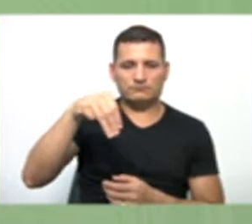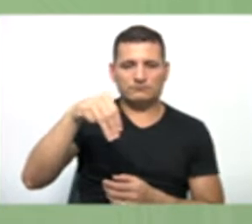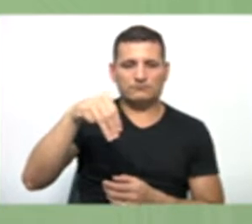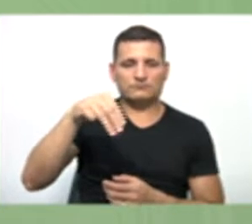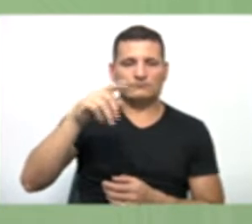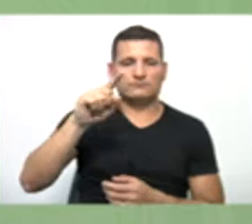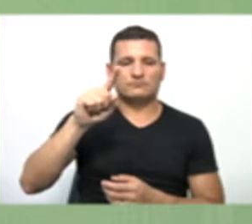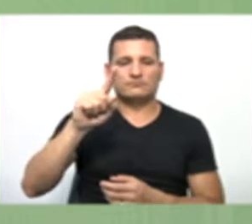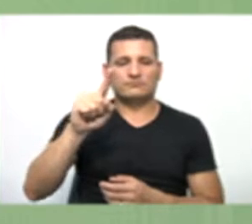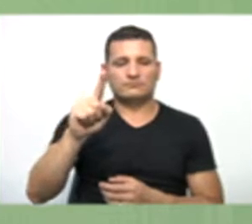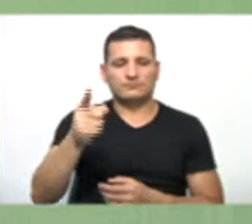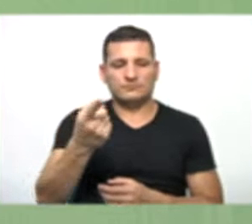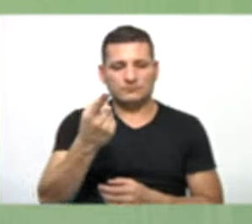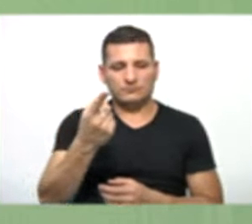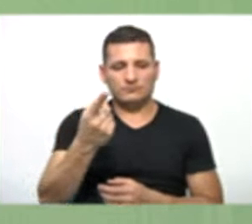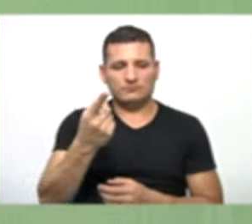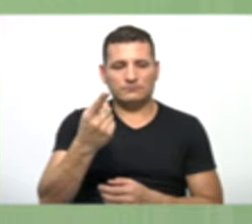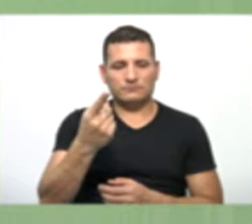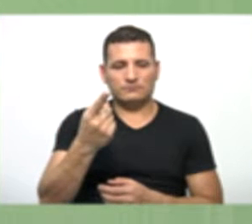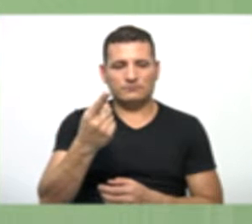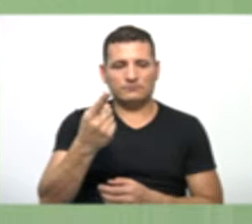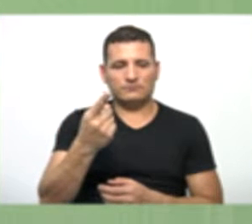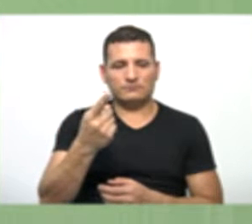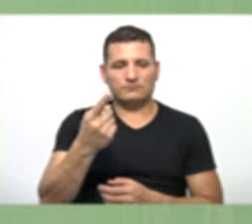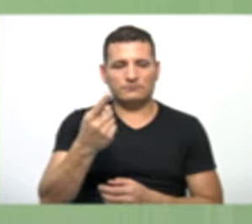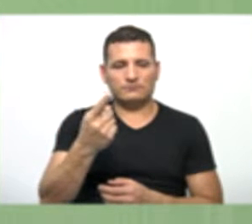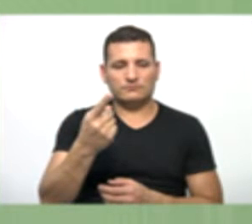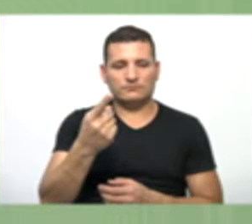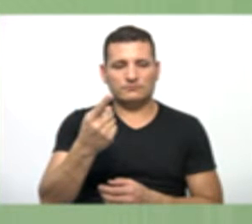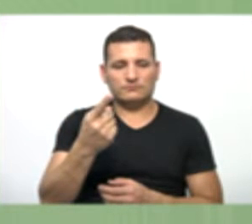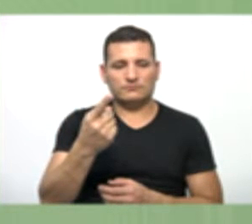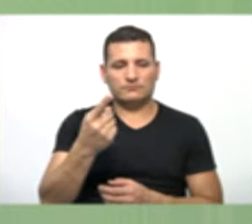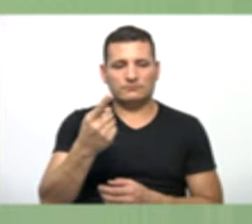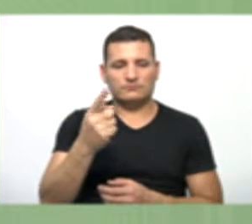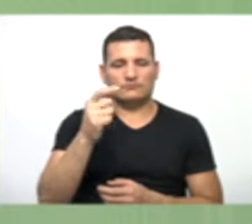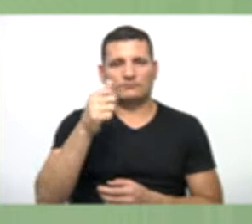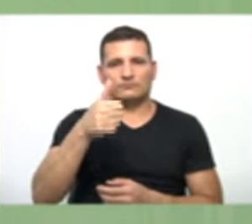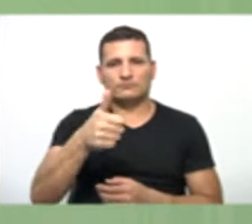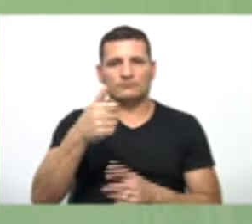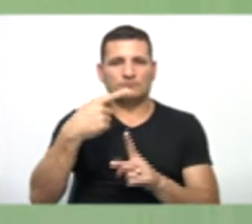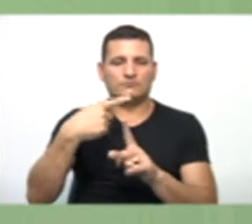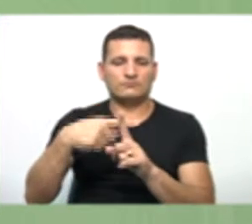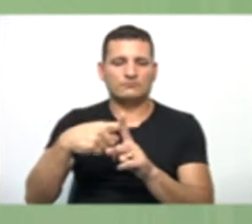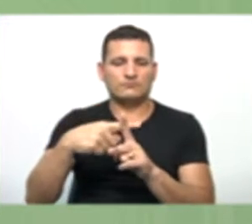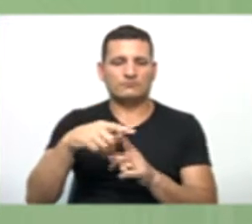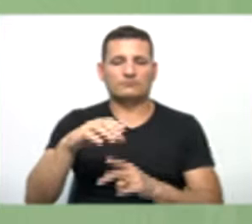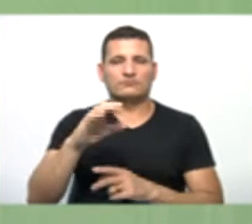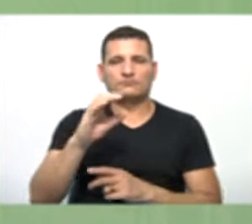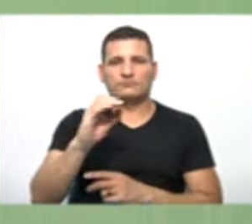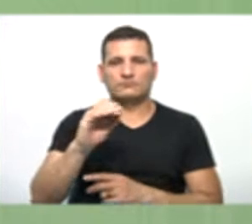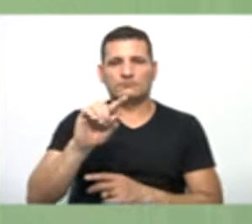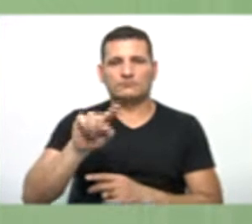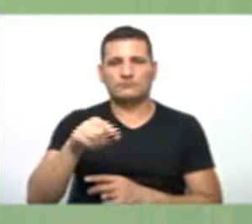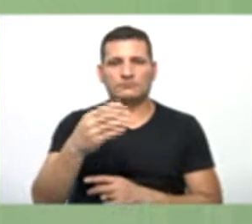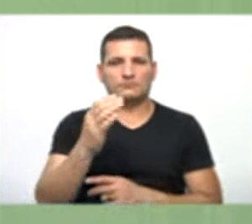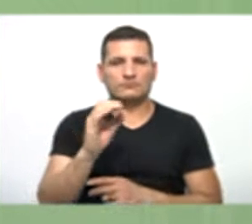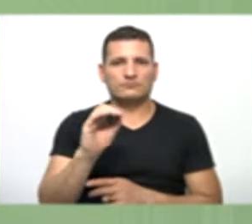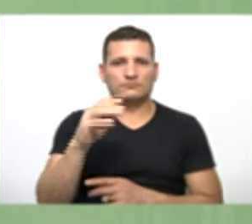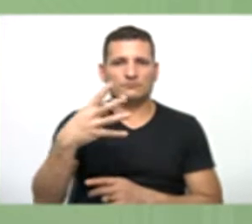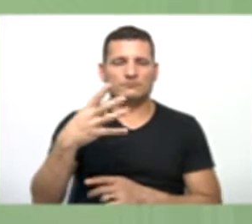vai multiplicar o 1 mais a taxa, que é 0,04, vezes o